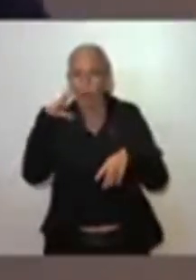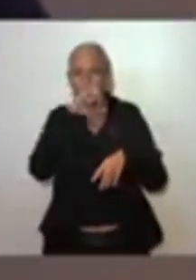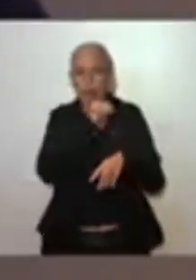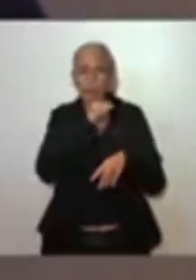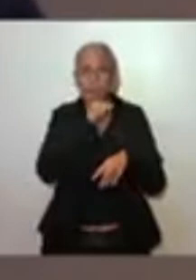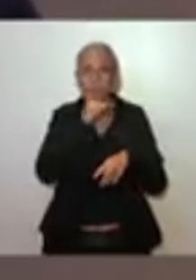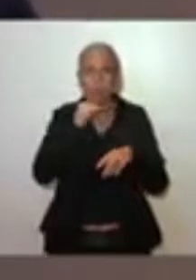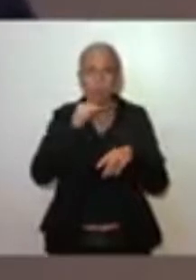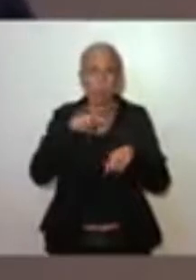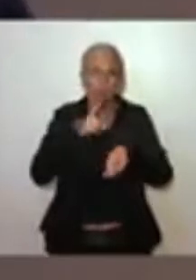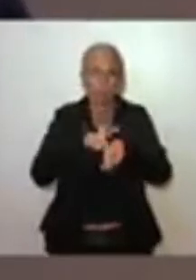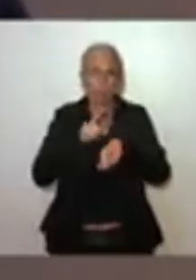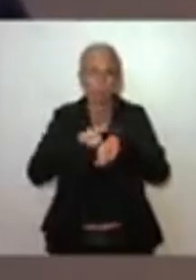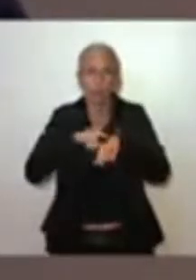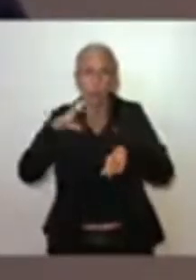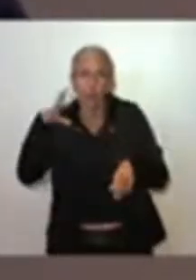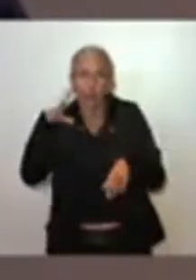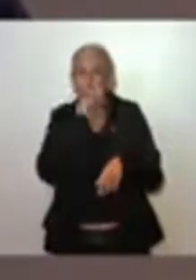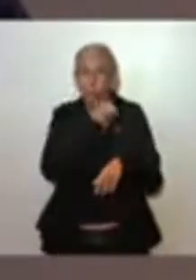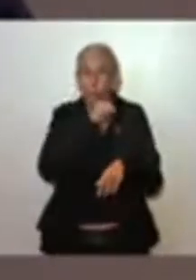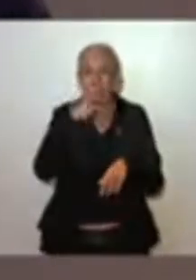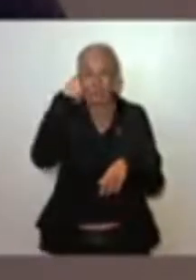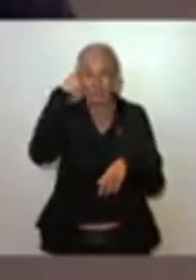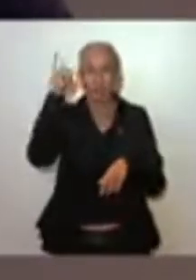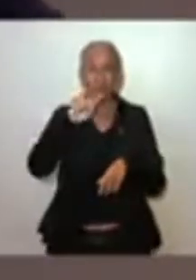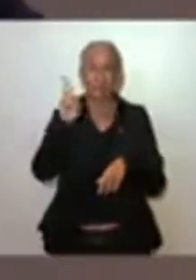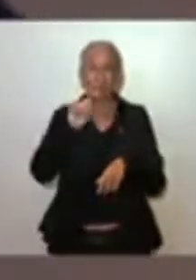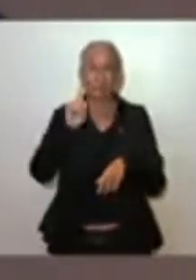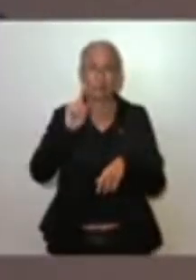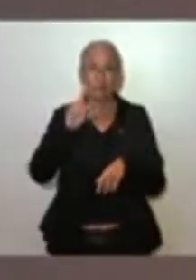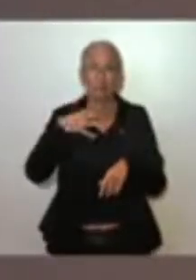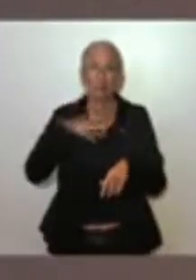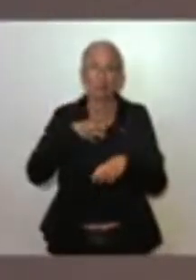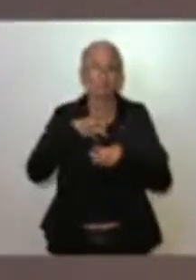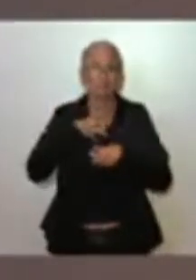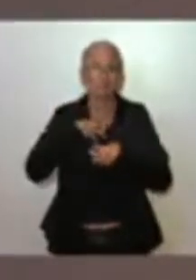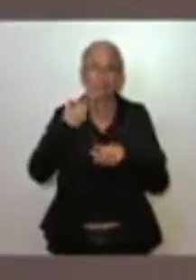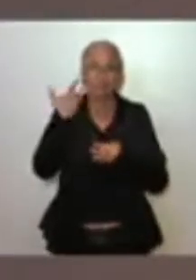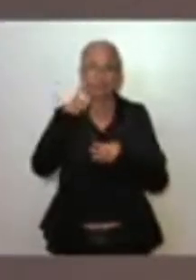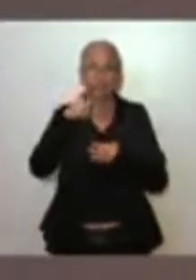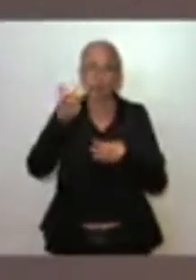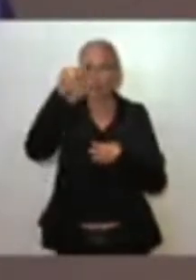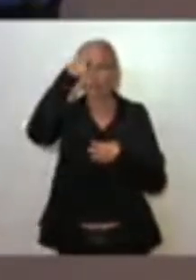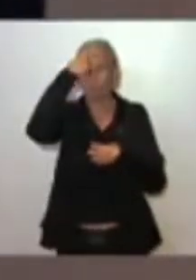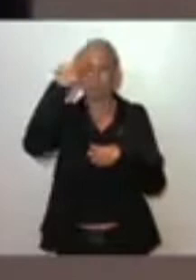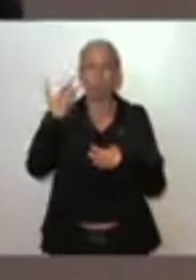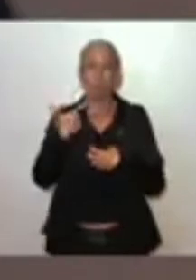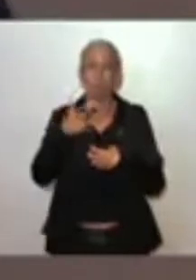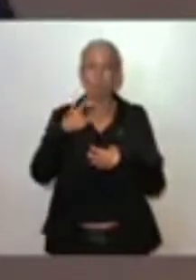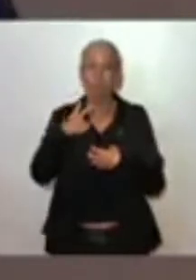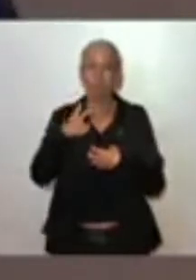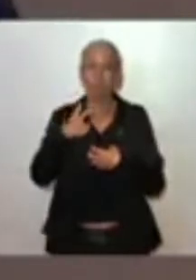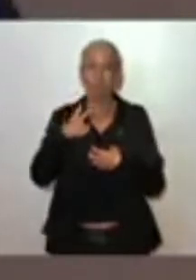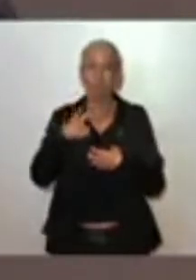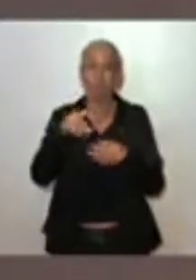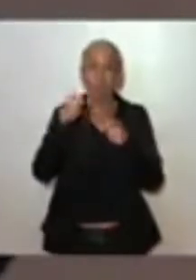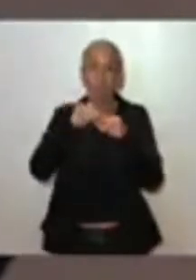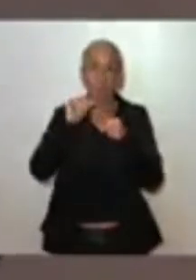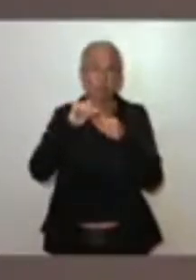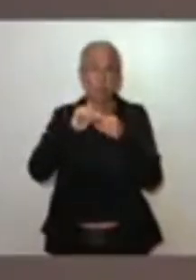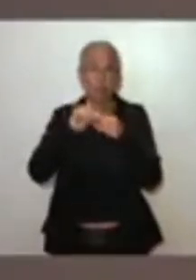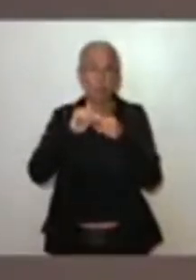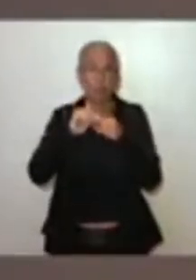de uma velocidade muito maior mas eles não pensam não tem sentimentos não tem consciência eles fazem o que se manda